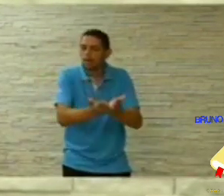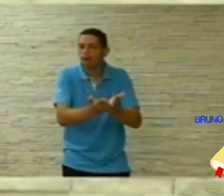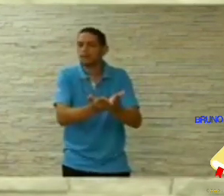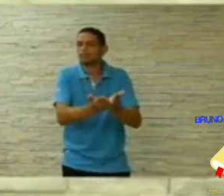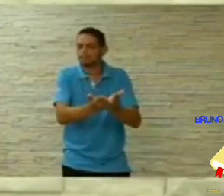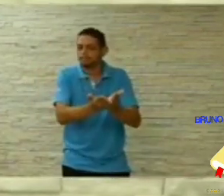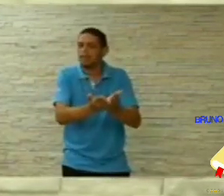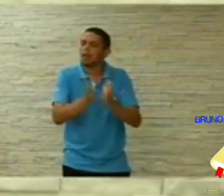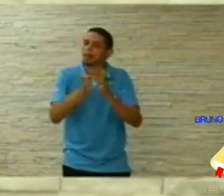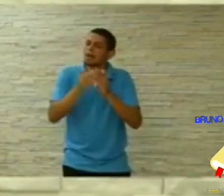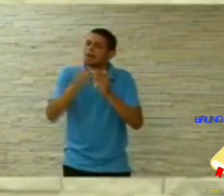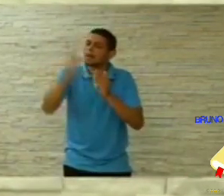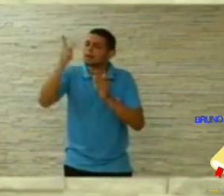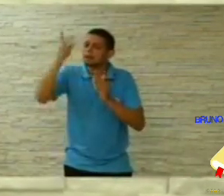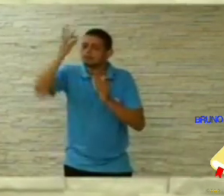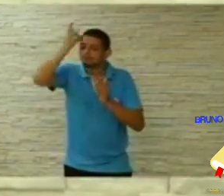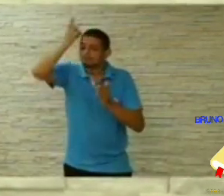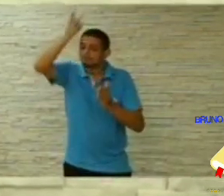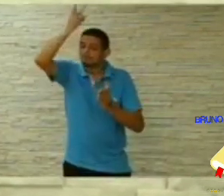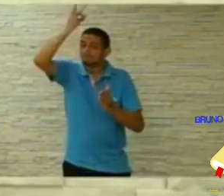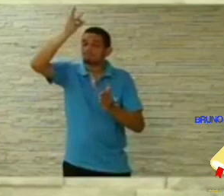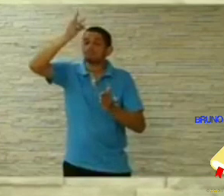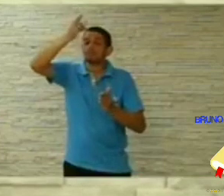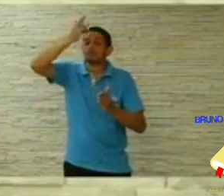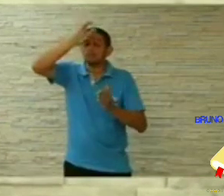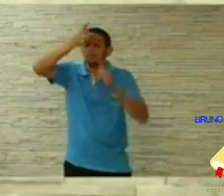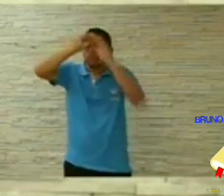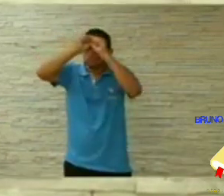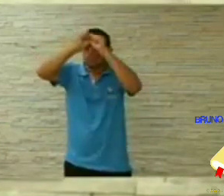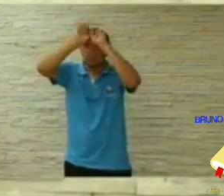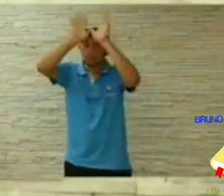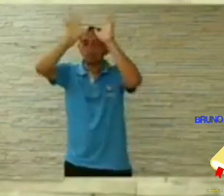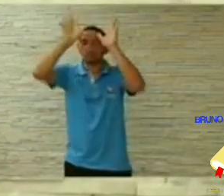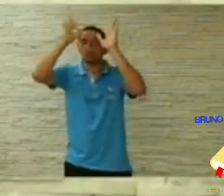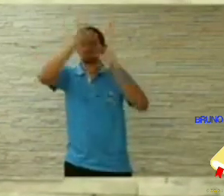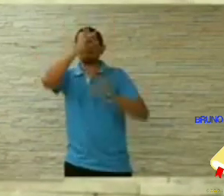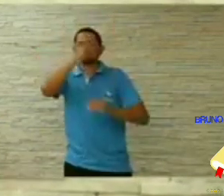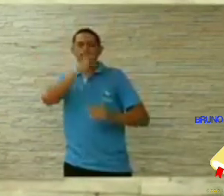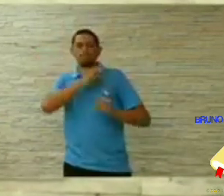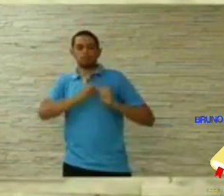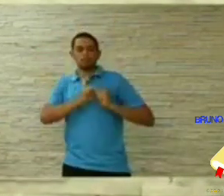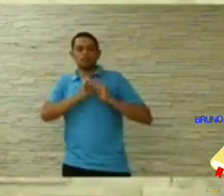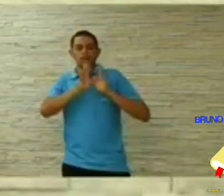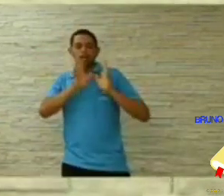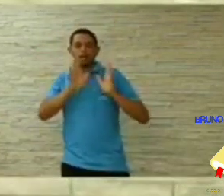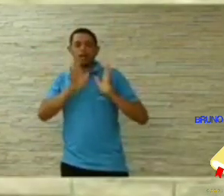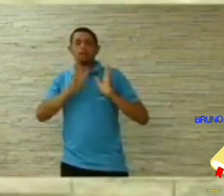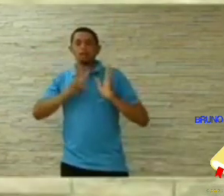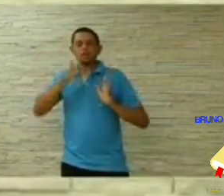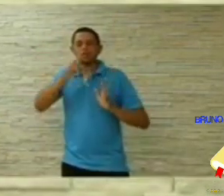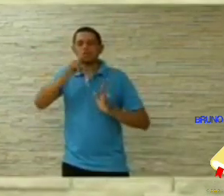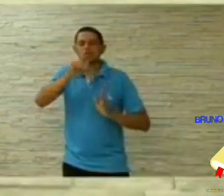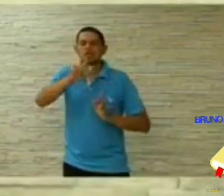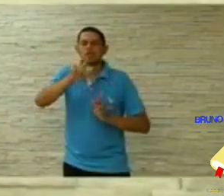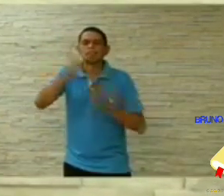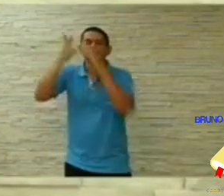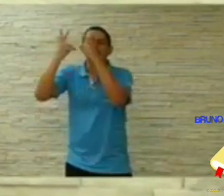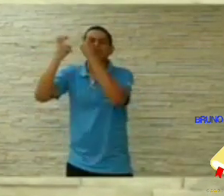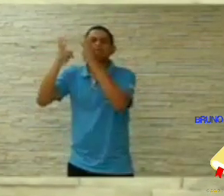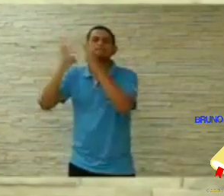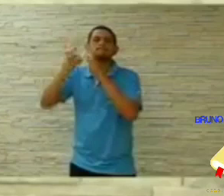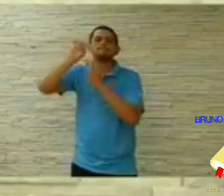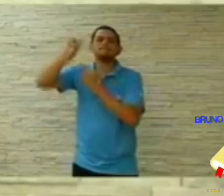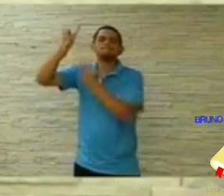pedimos que o teu Espírito Santo abra a nossa mente, o nosso coração, para que a gente consiga ouvir a tua voz e entender